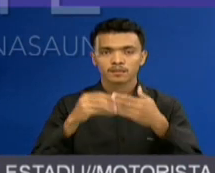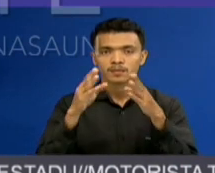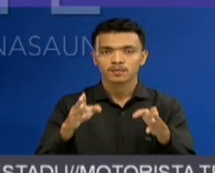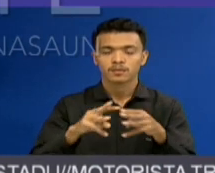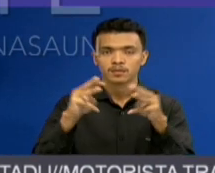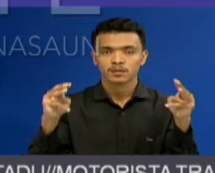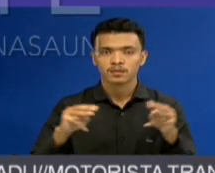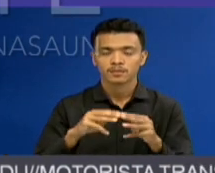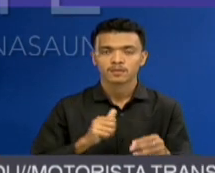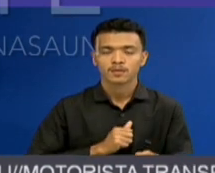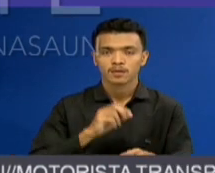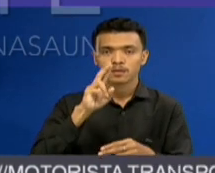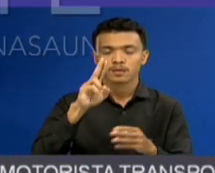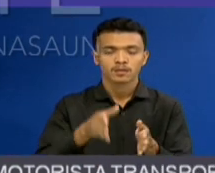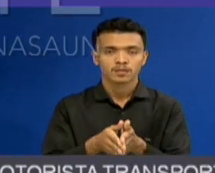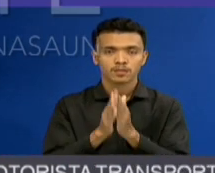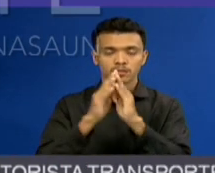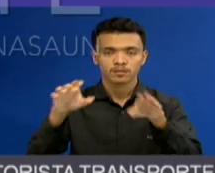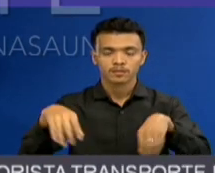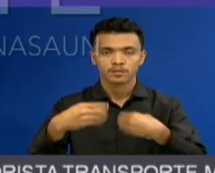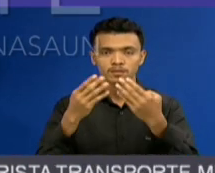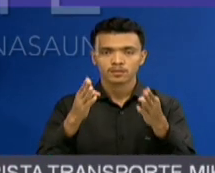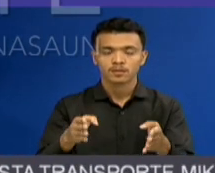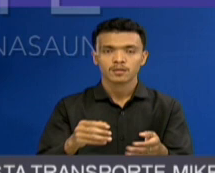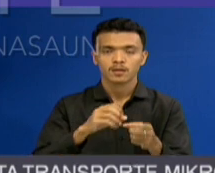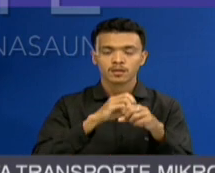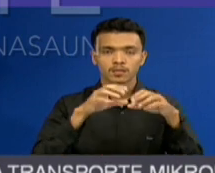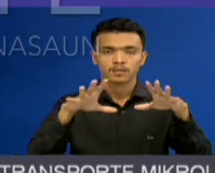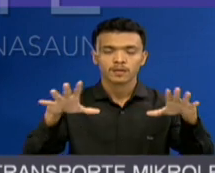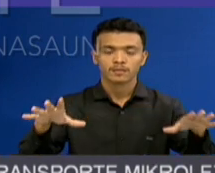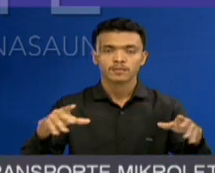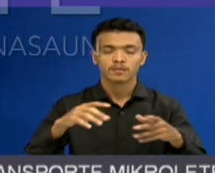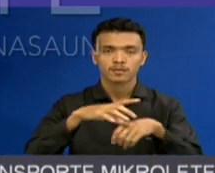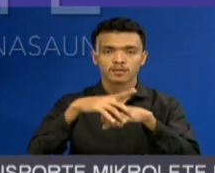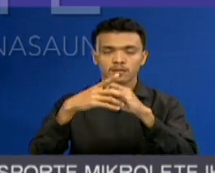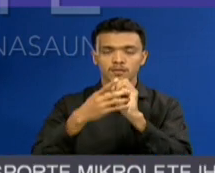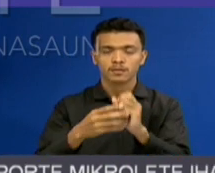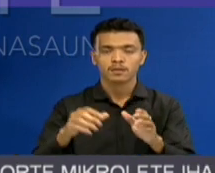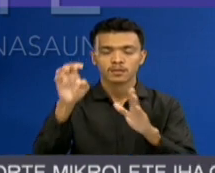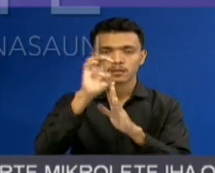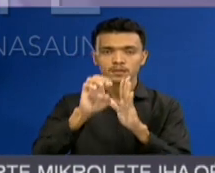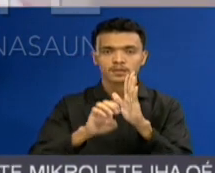Administrador Municipal Leu apela a entidade Xoto e a Leu a tomar o Rei Estado.